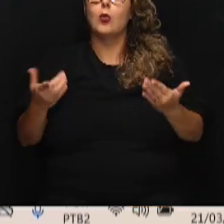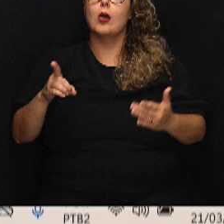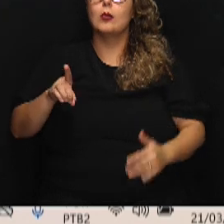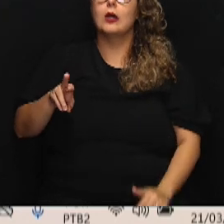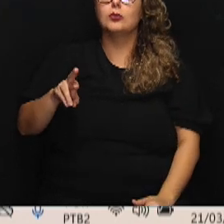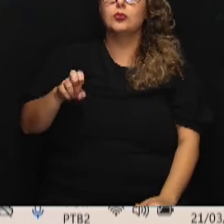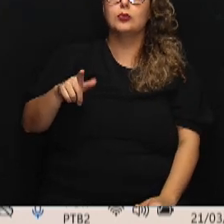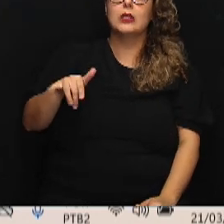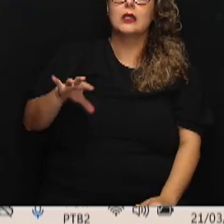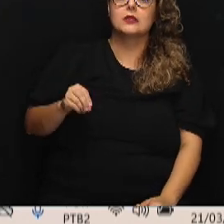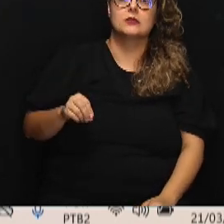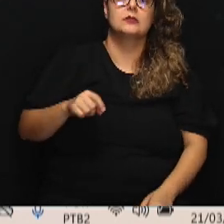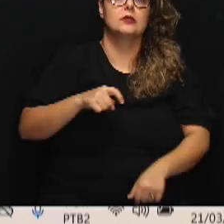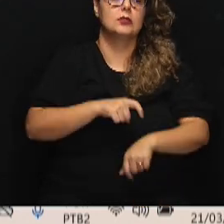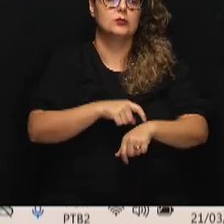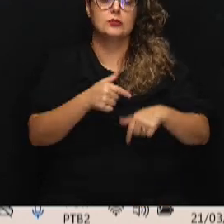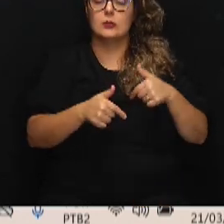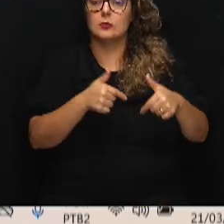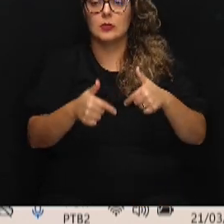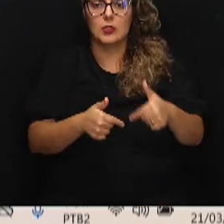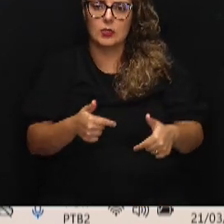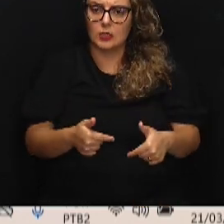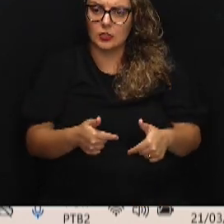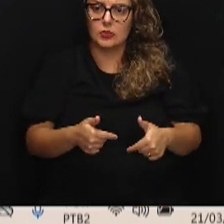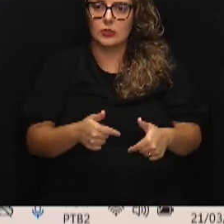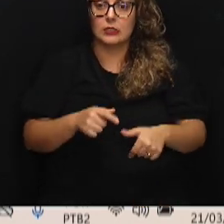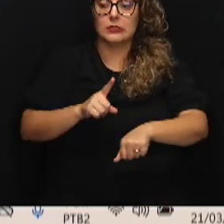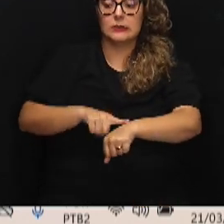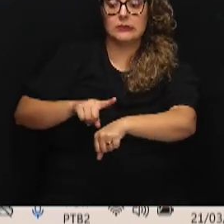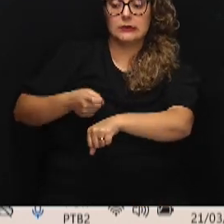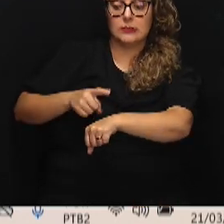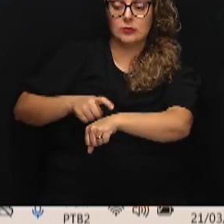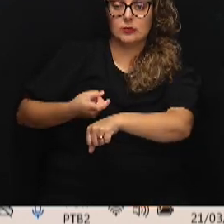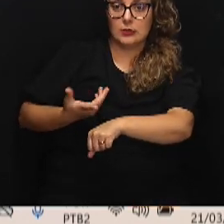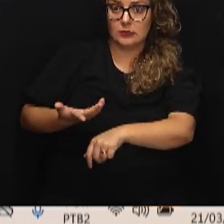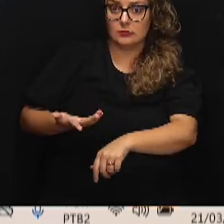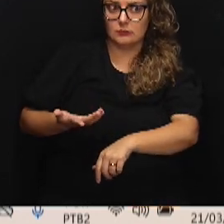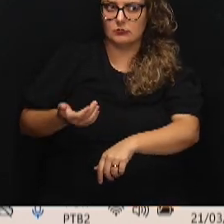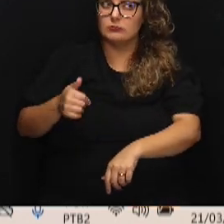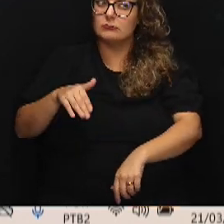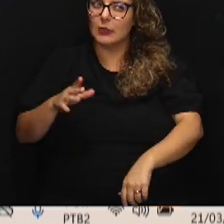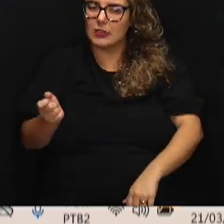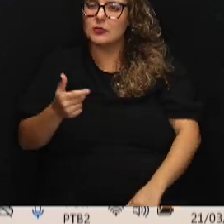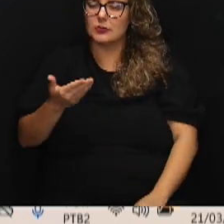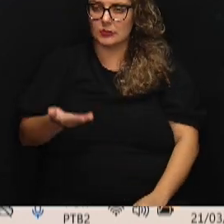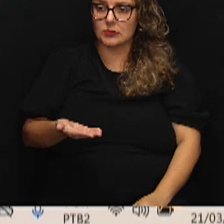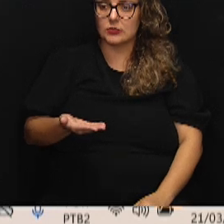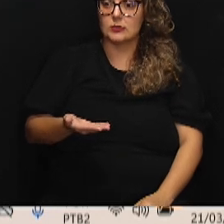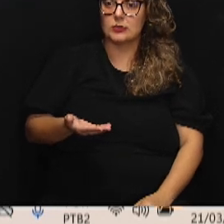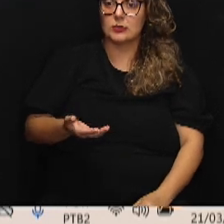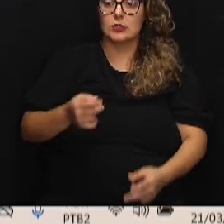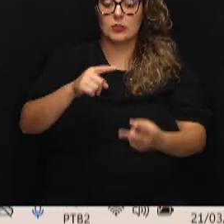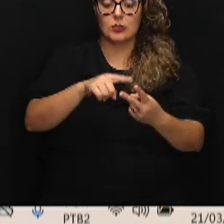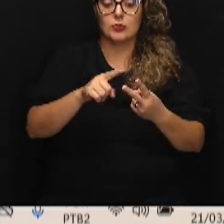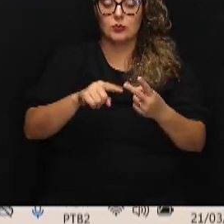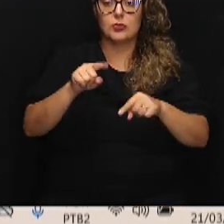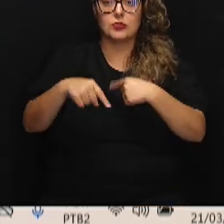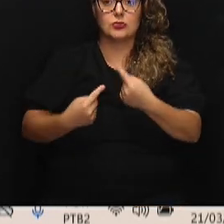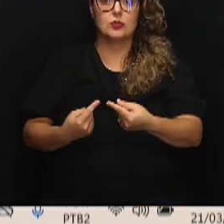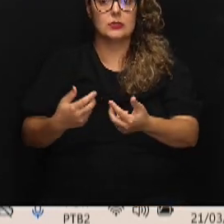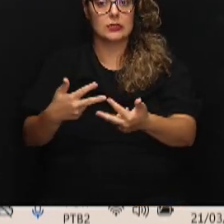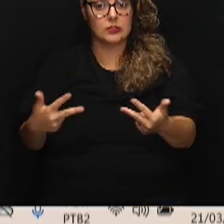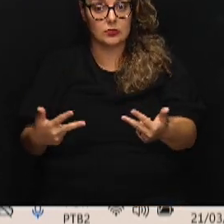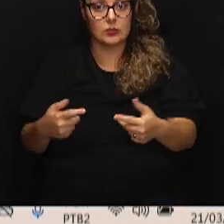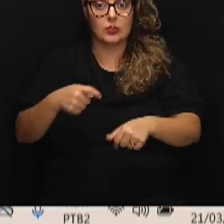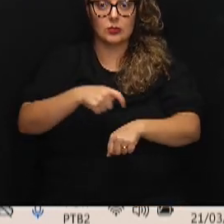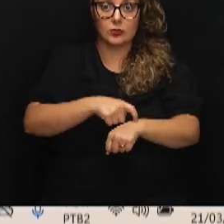da jornada normal e da hora extra? Mas, além disso, a gente tem que olhar duas outras dimensões do